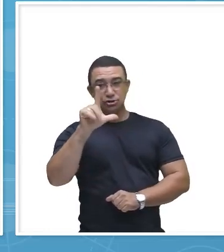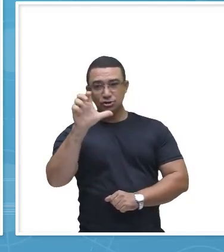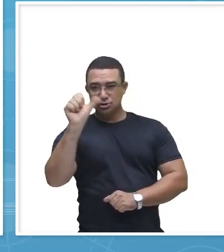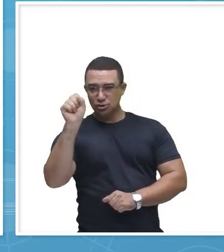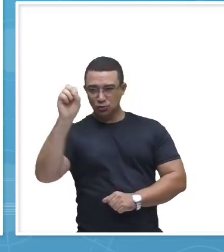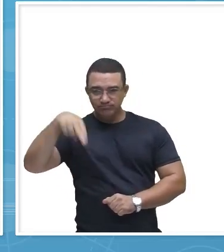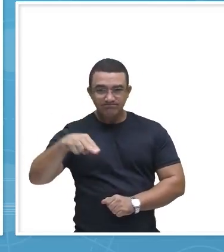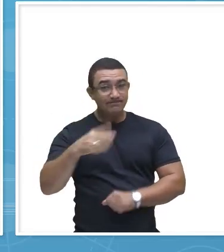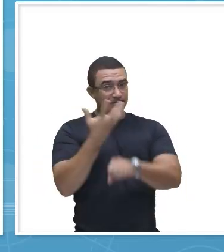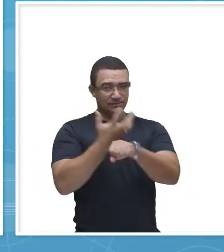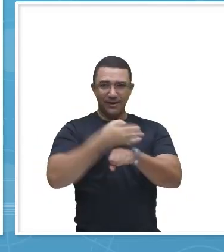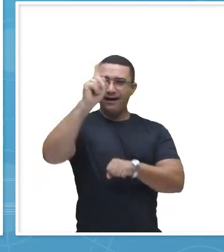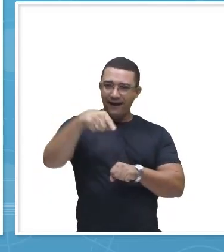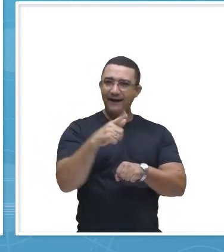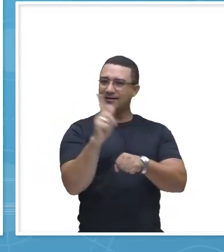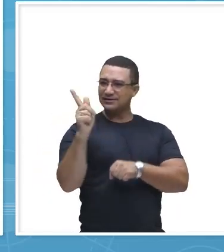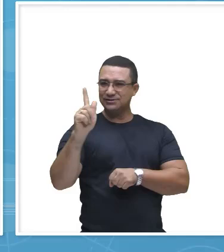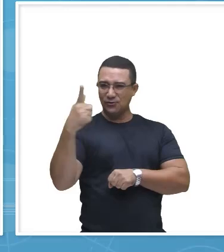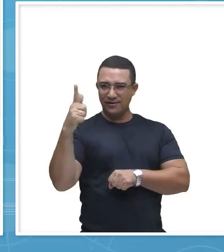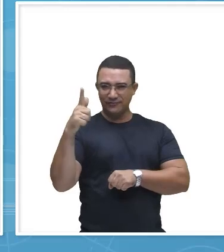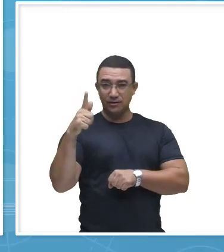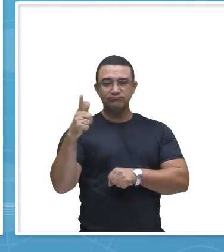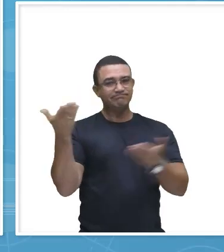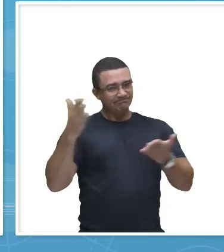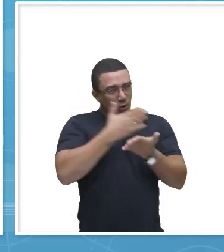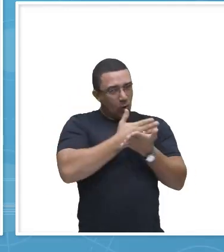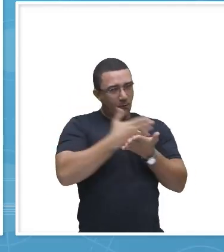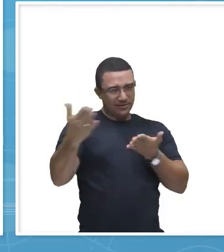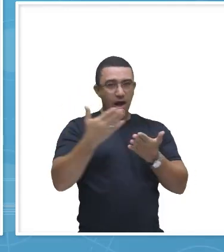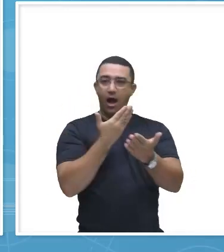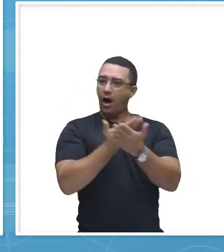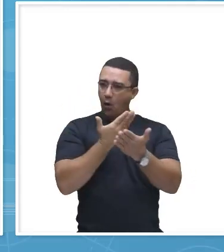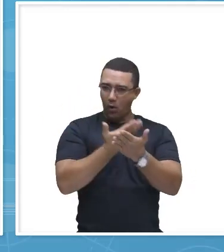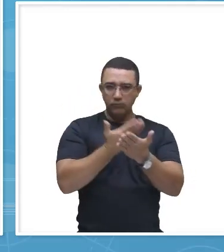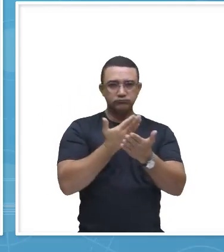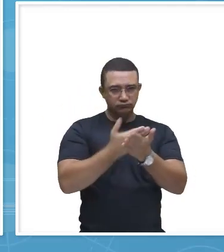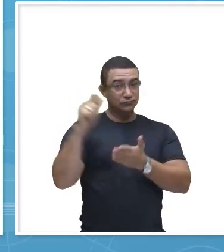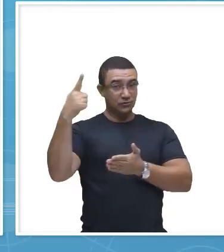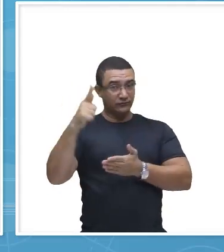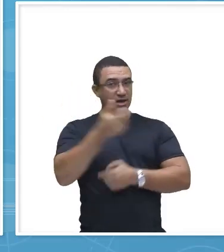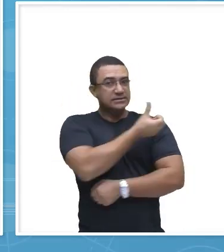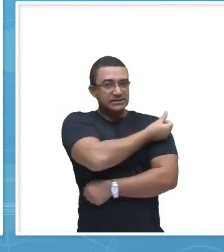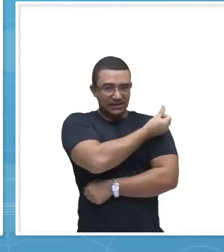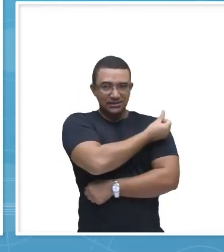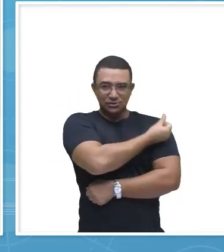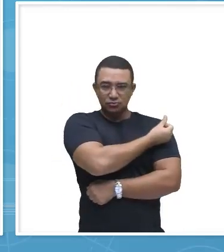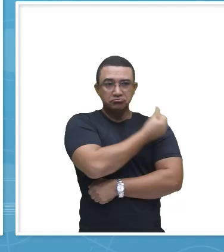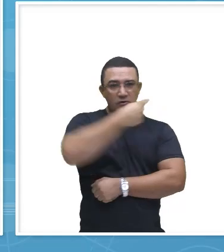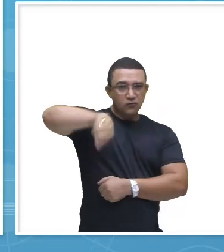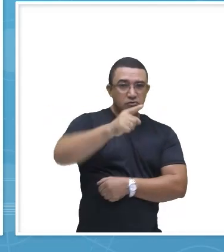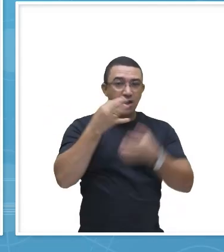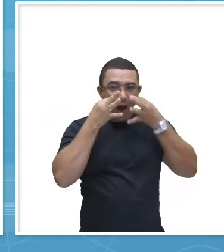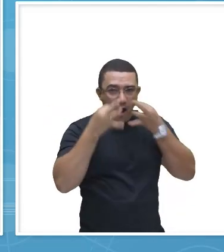de Geografia. Hoje vamos começar a nossa aula de Geografia para o 6º ano. Você que está nos